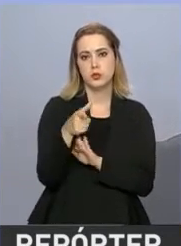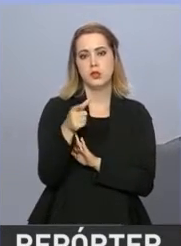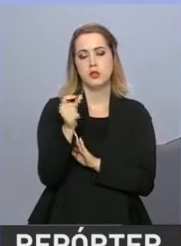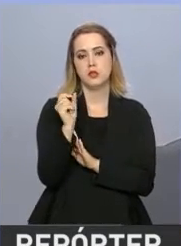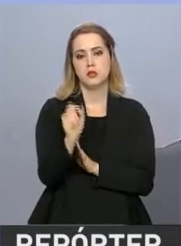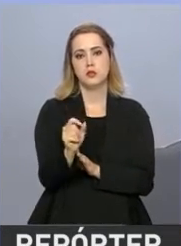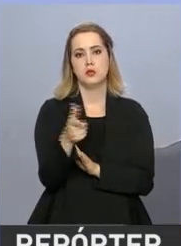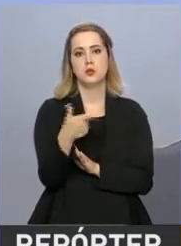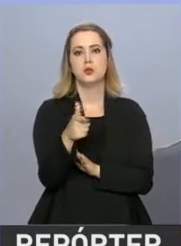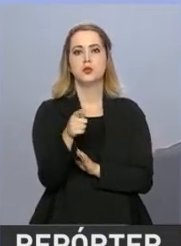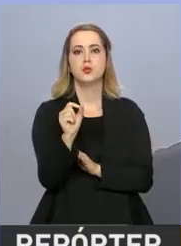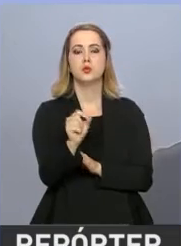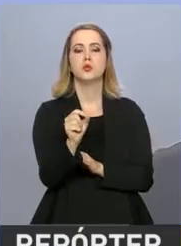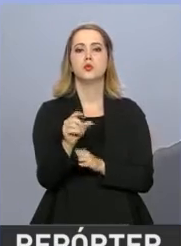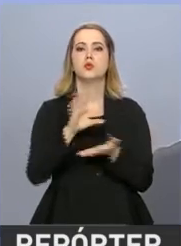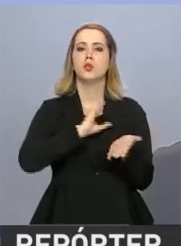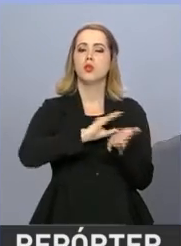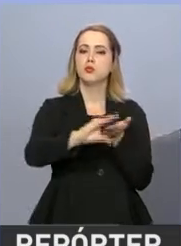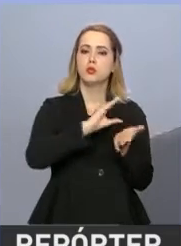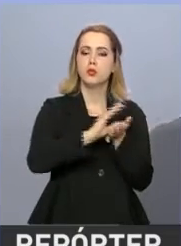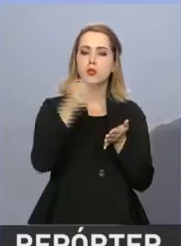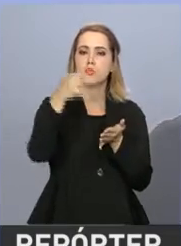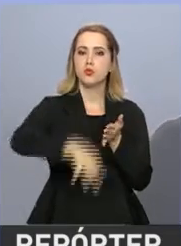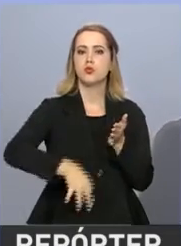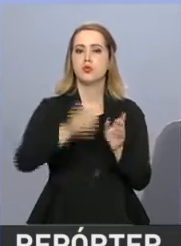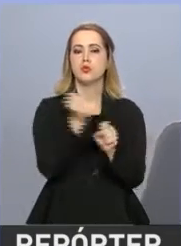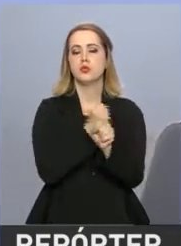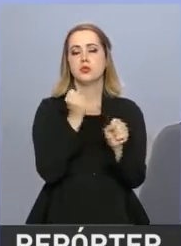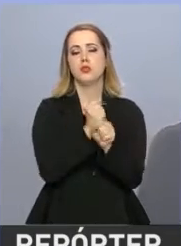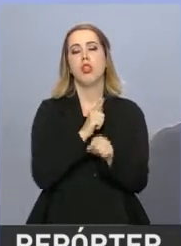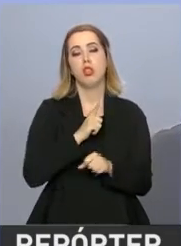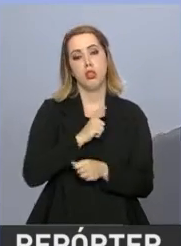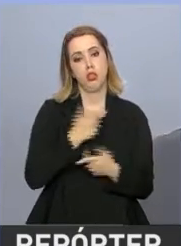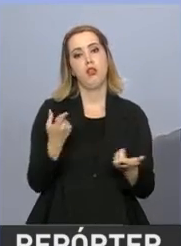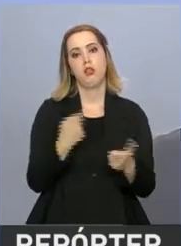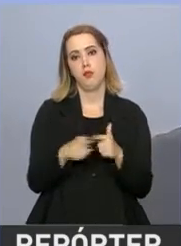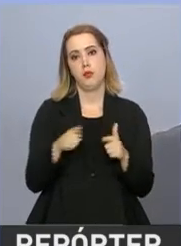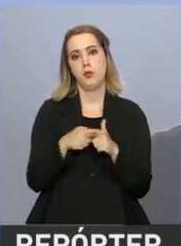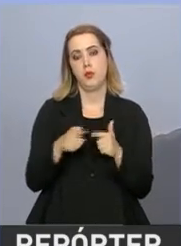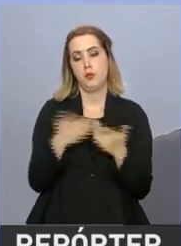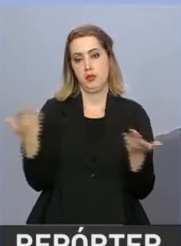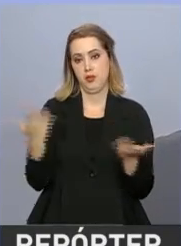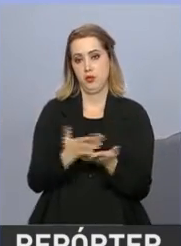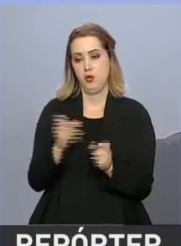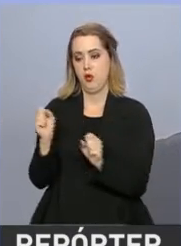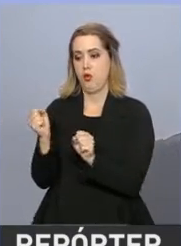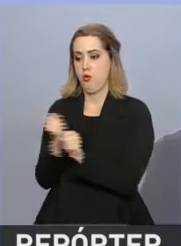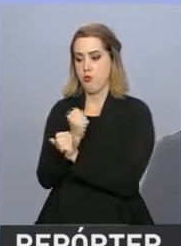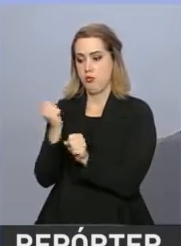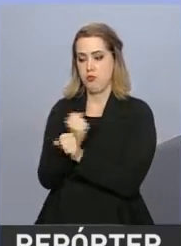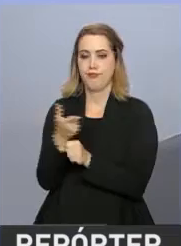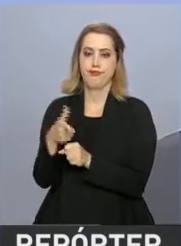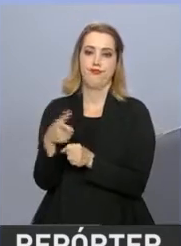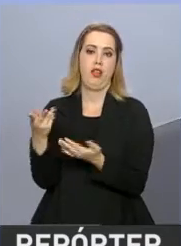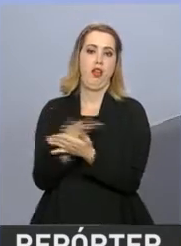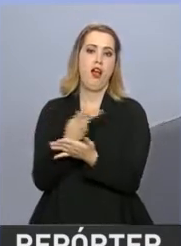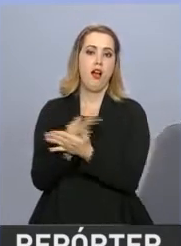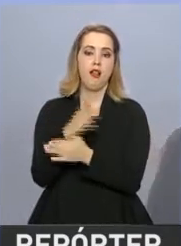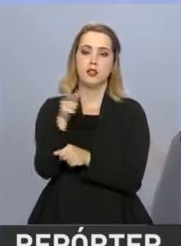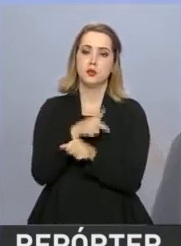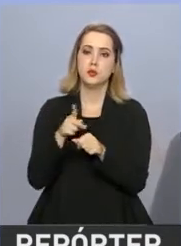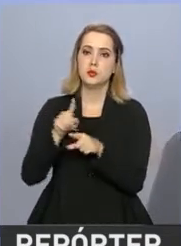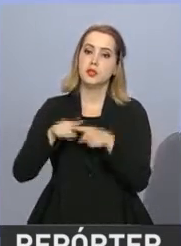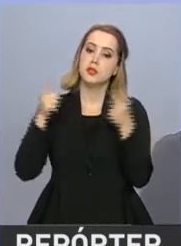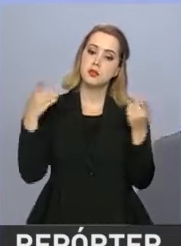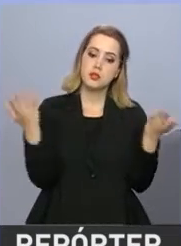hoje eu estiver todo o quadro infraestrutura por um nome que é um problema que é uma infraestrutura que não é adequado para o país por outro lado criou uma oportunidade